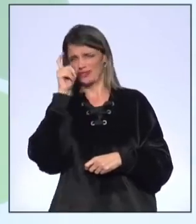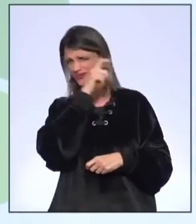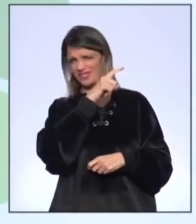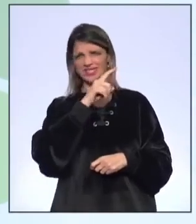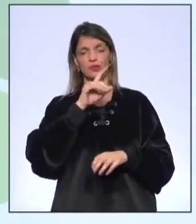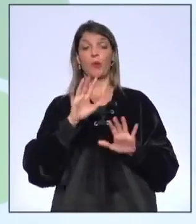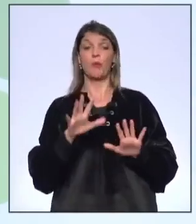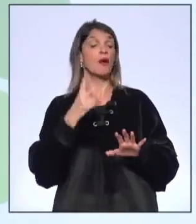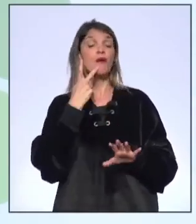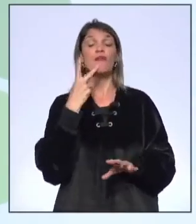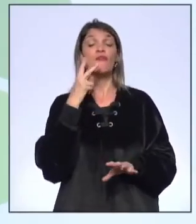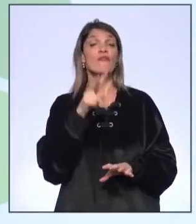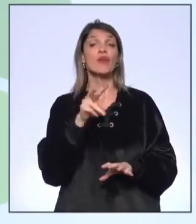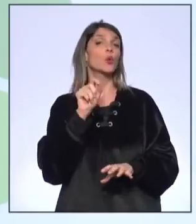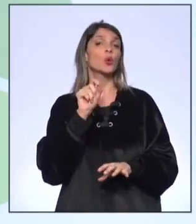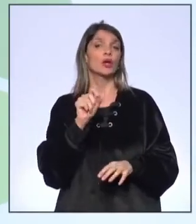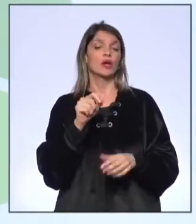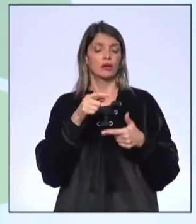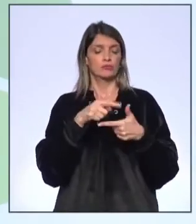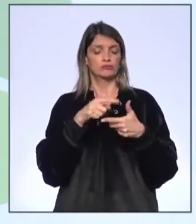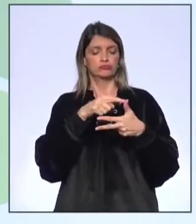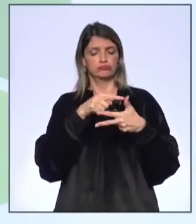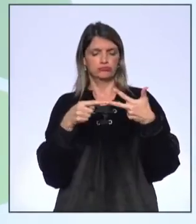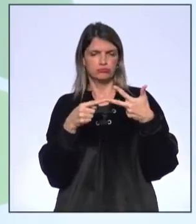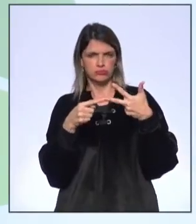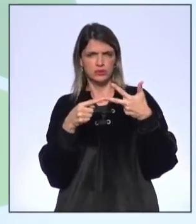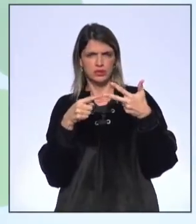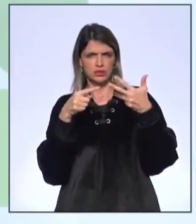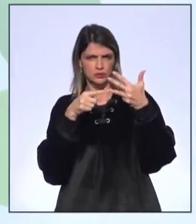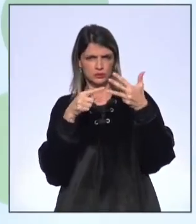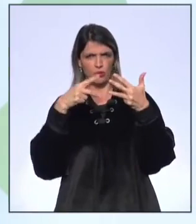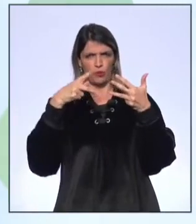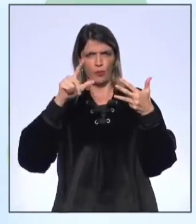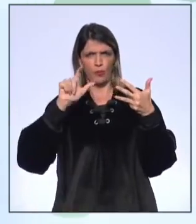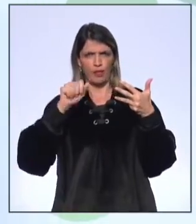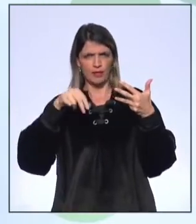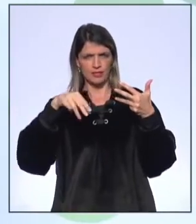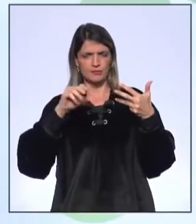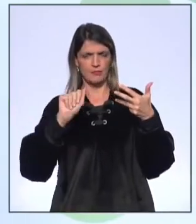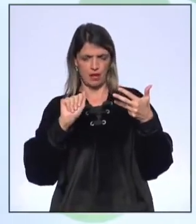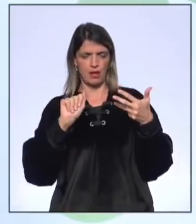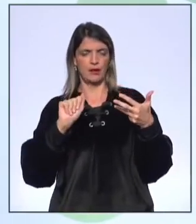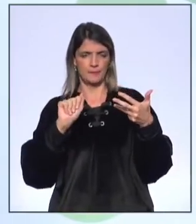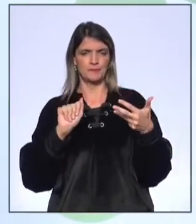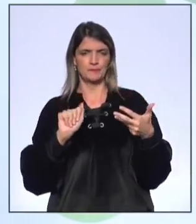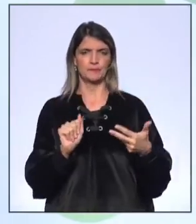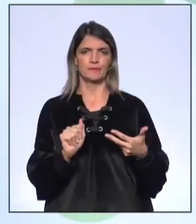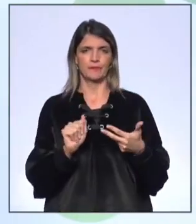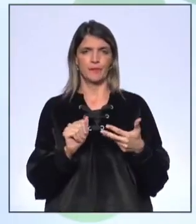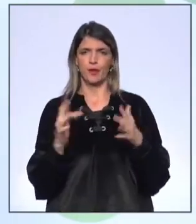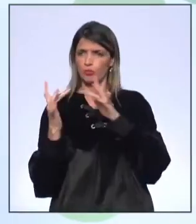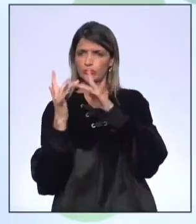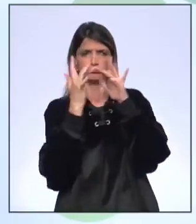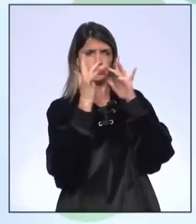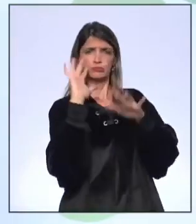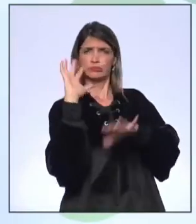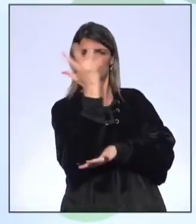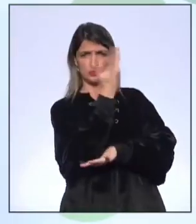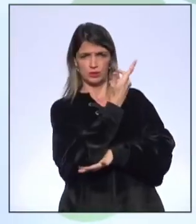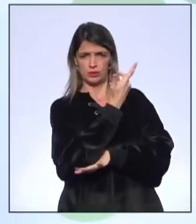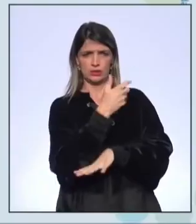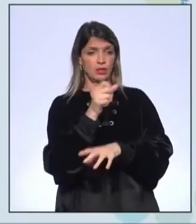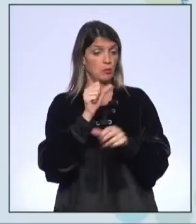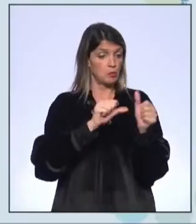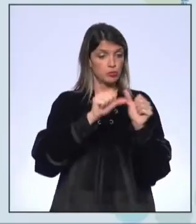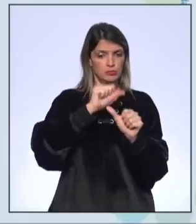no dia é o quê? Sólido, líquido, gasoso e o plasma também, que a gente está em contato aí com a natureza. Quais são as mudanças de fase